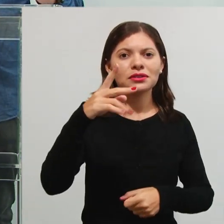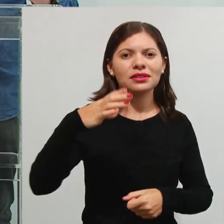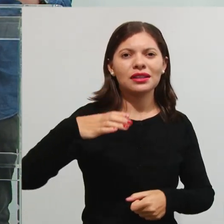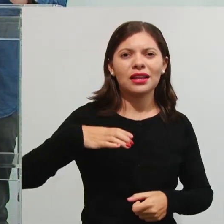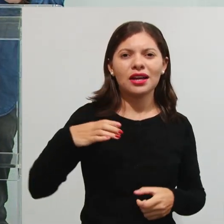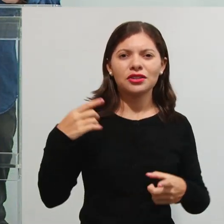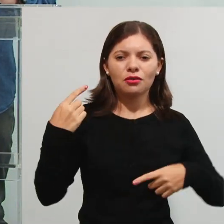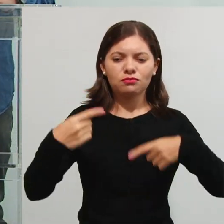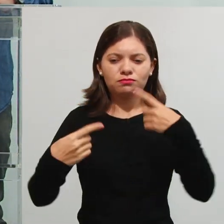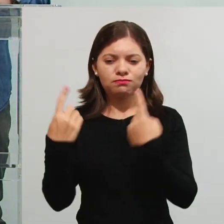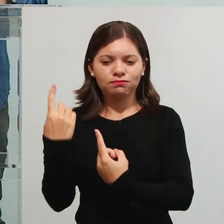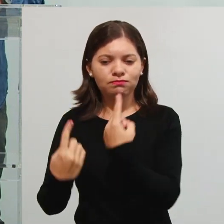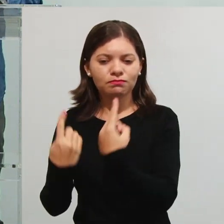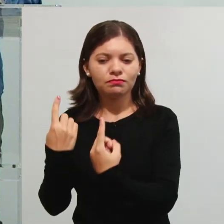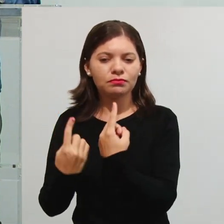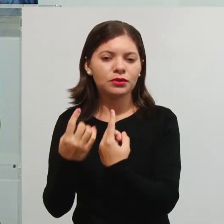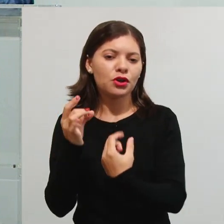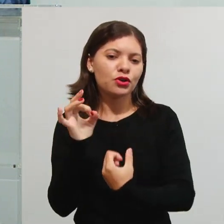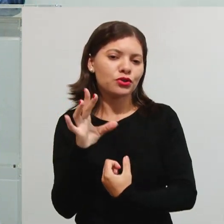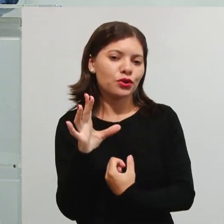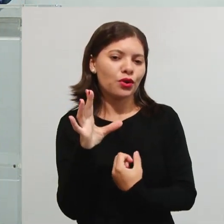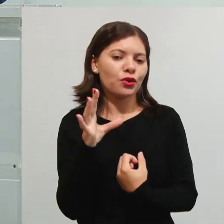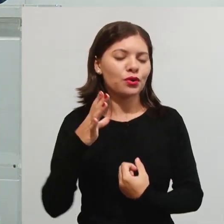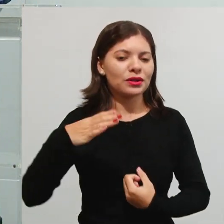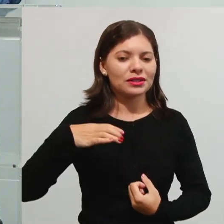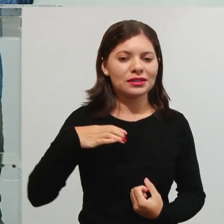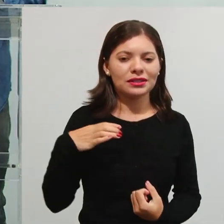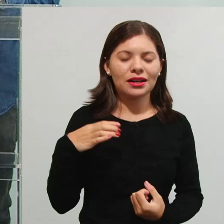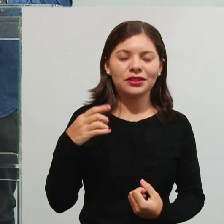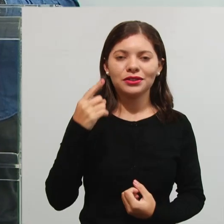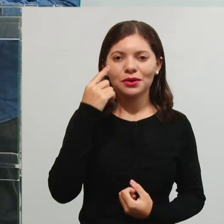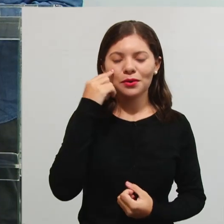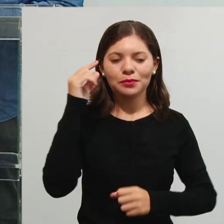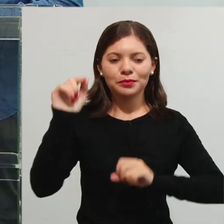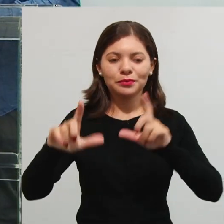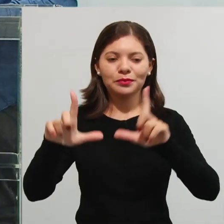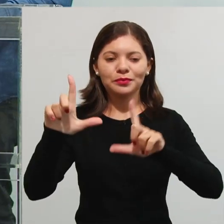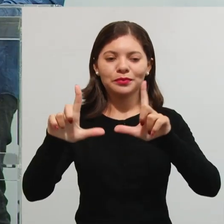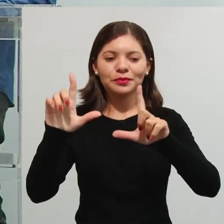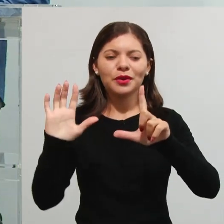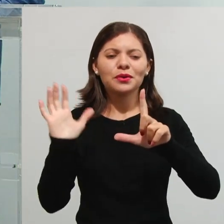compete só com as empresas da cidade. Mas olha aqui na tela comigo o que acontece.